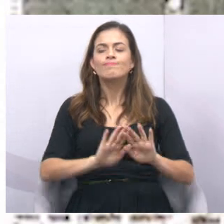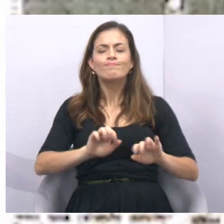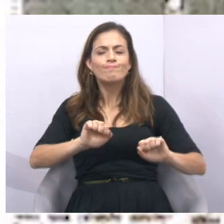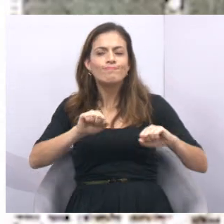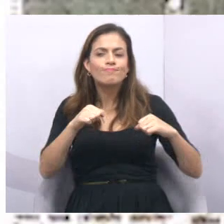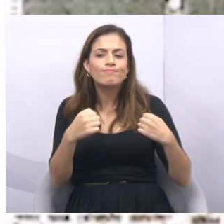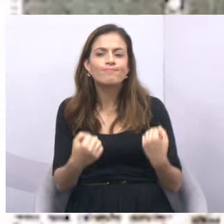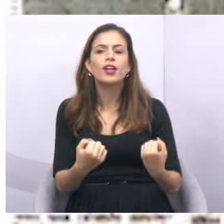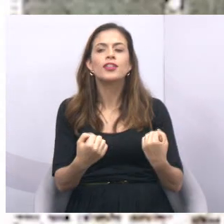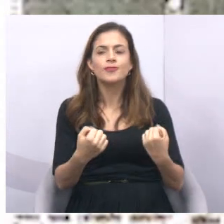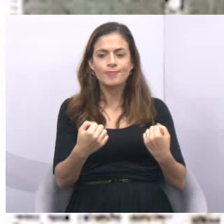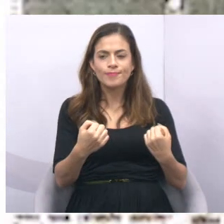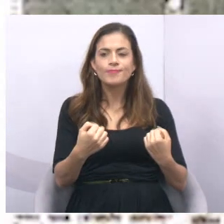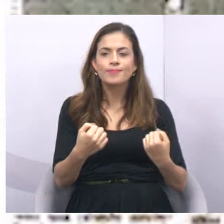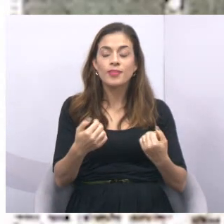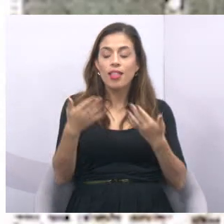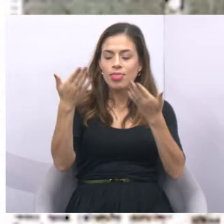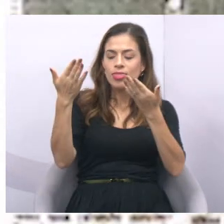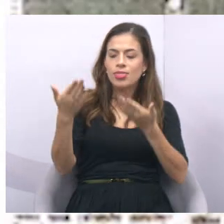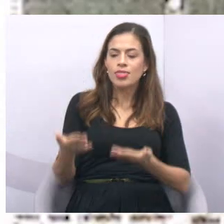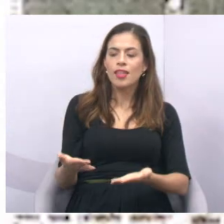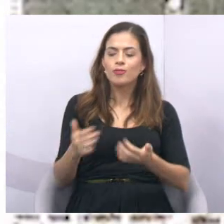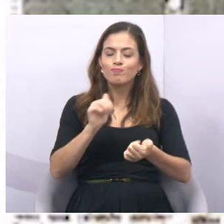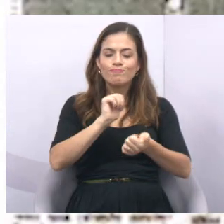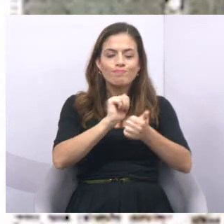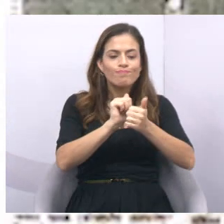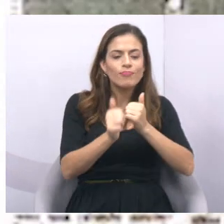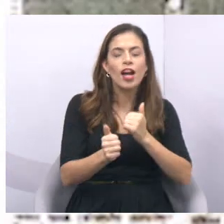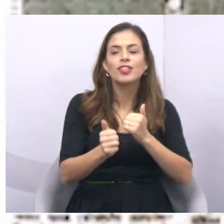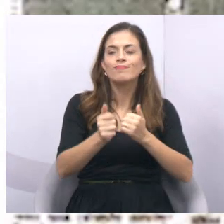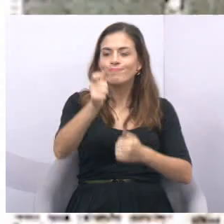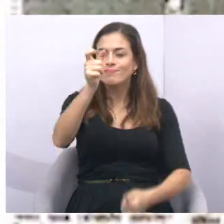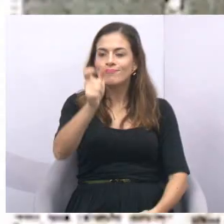galhardia que fez dele um atleta inigualável.